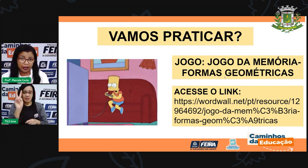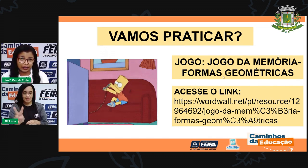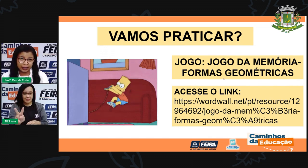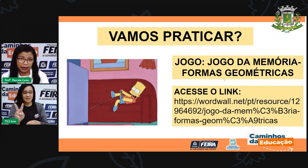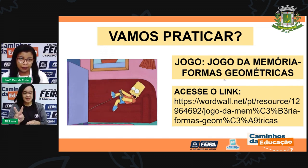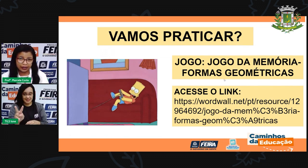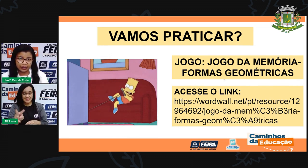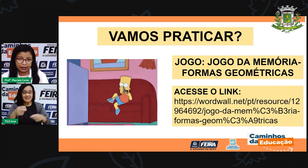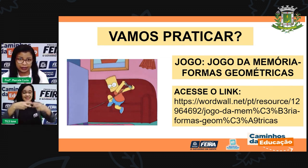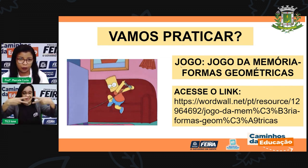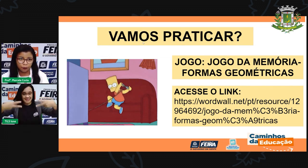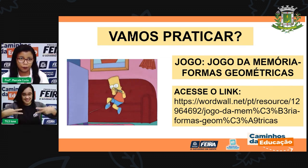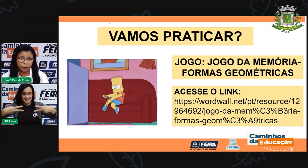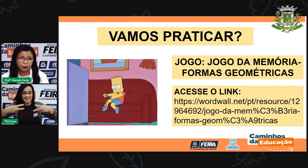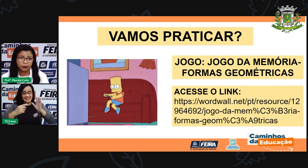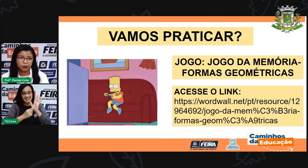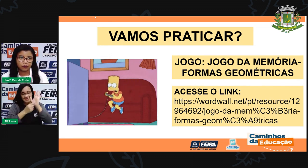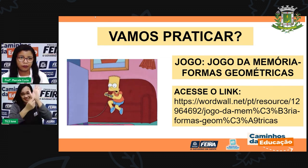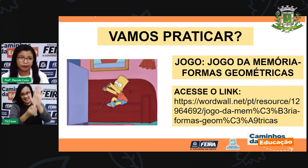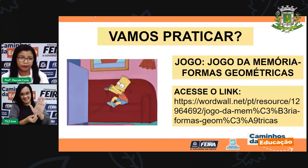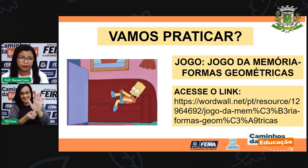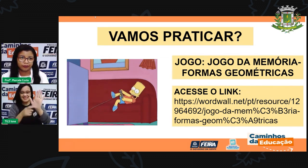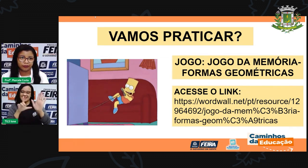link que aparece aqui na apresentação.